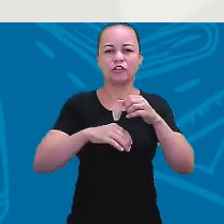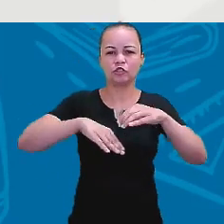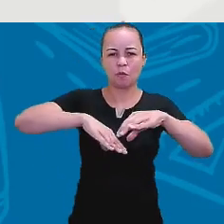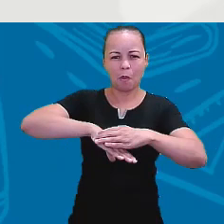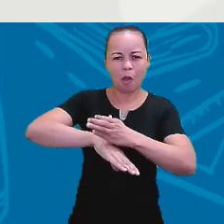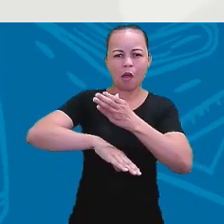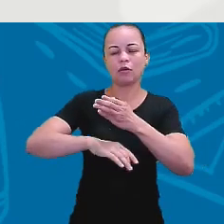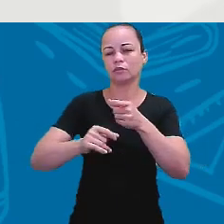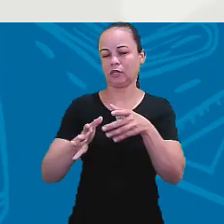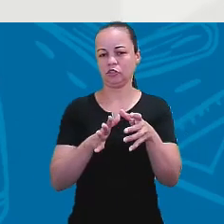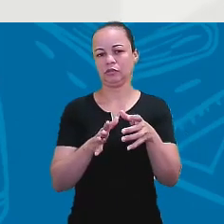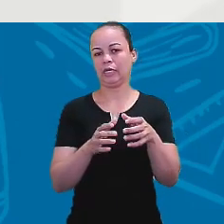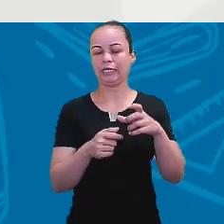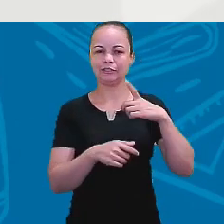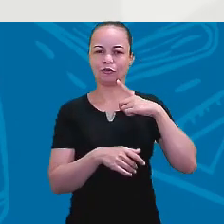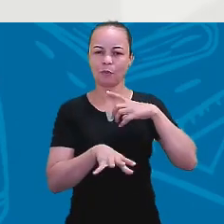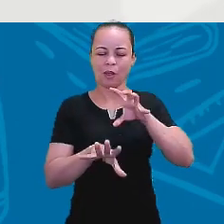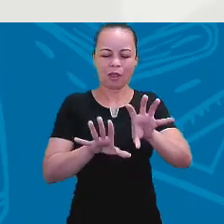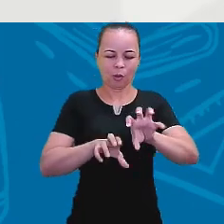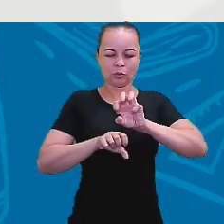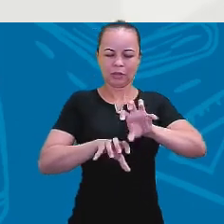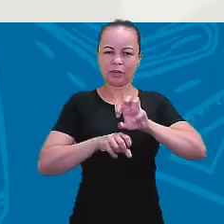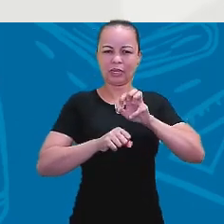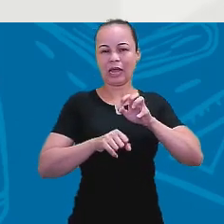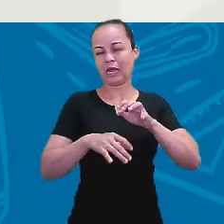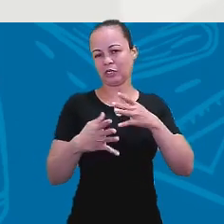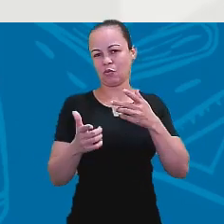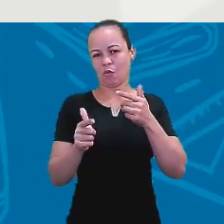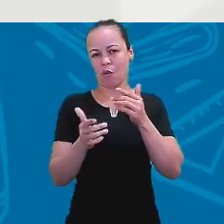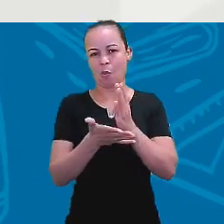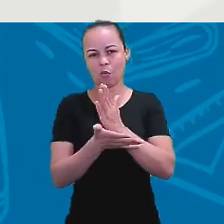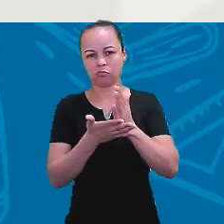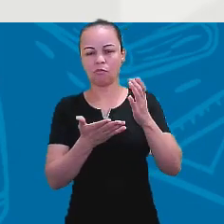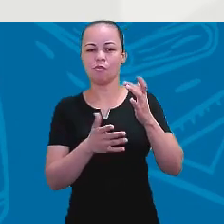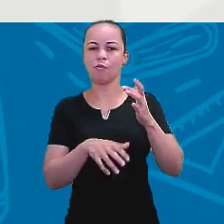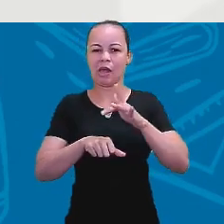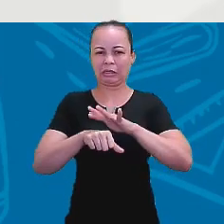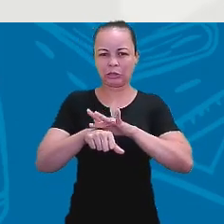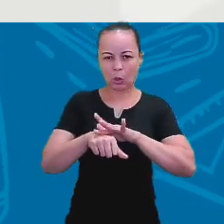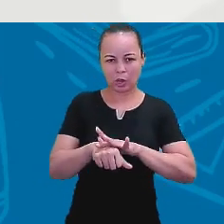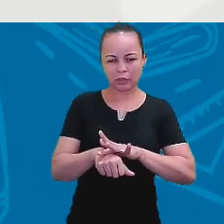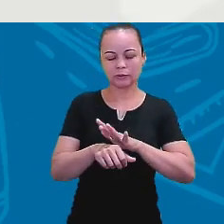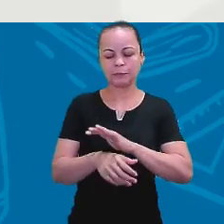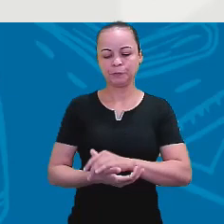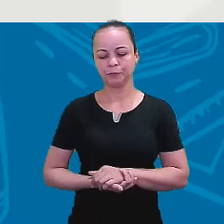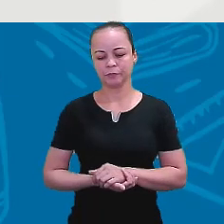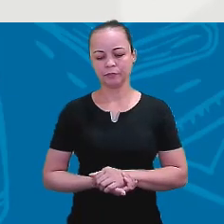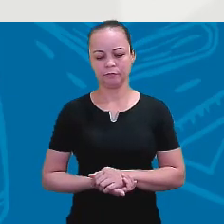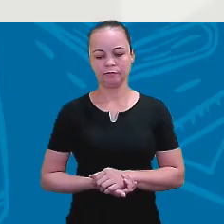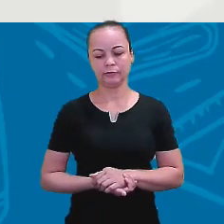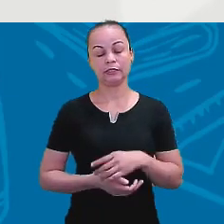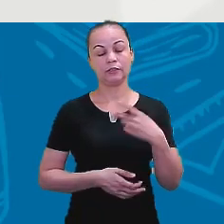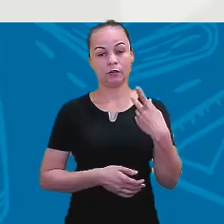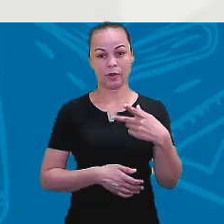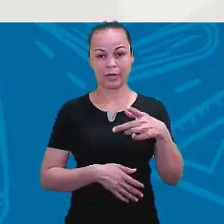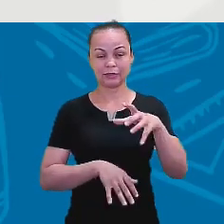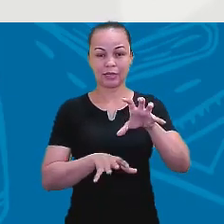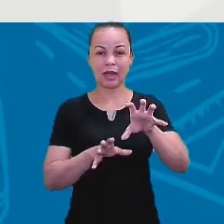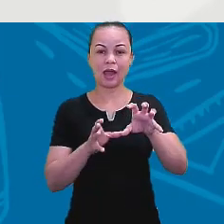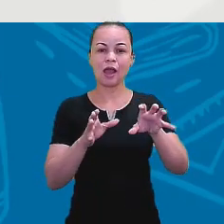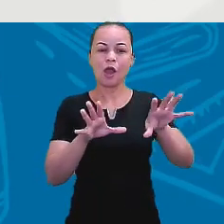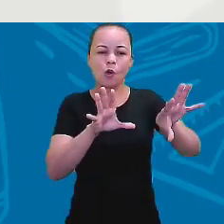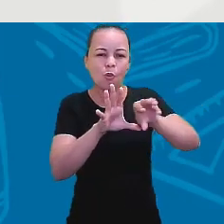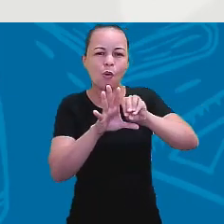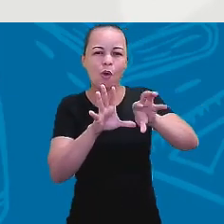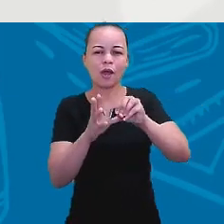tipo de problema, de doenças, tá certo? Então, essa coleta ela é fundamental. Não sei se vocês